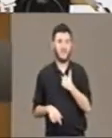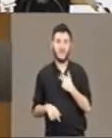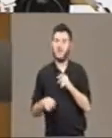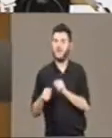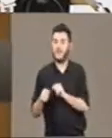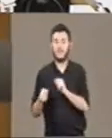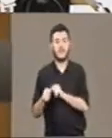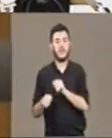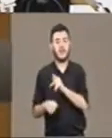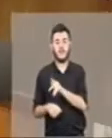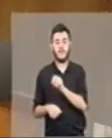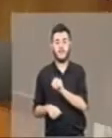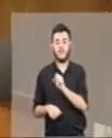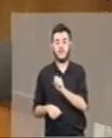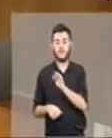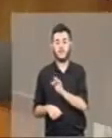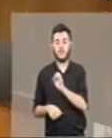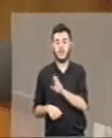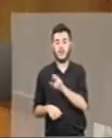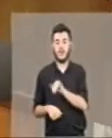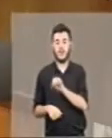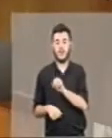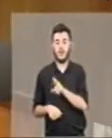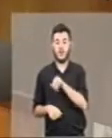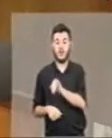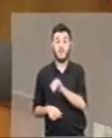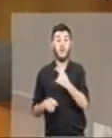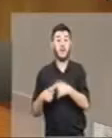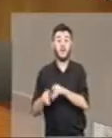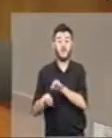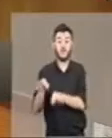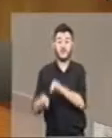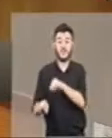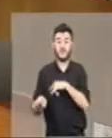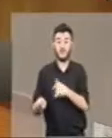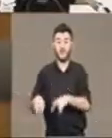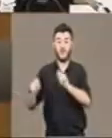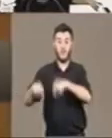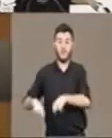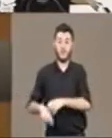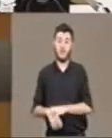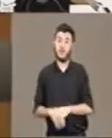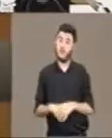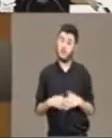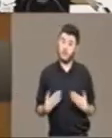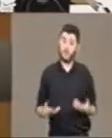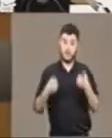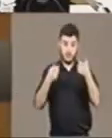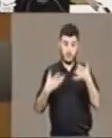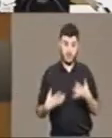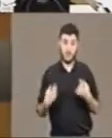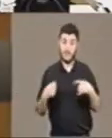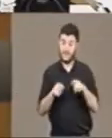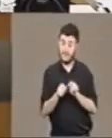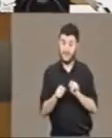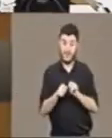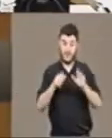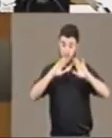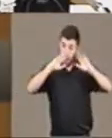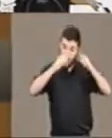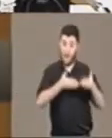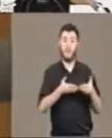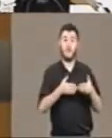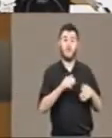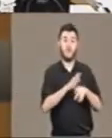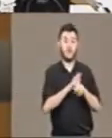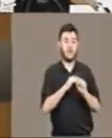que decretou era incompetente. Era incompetente. Isso. Então... isso tem que ser feito a priori pela competência do Supremo Tribunal Federal, já